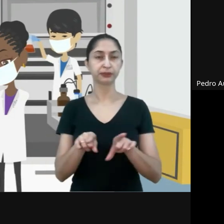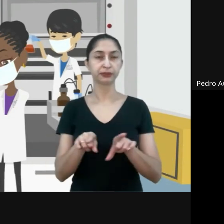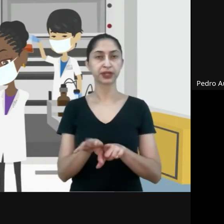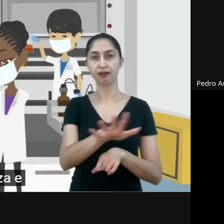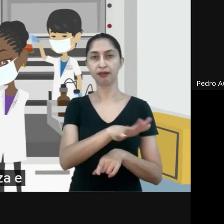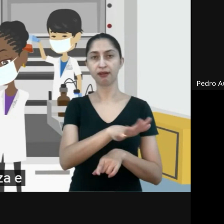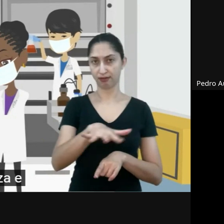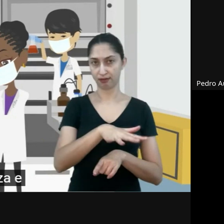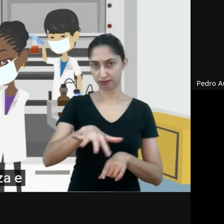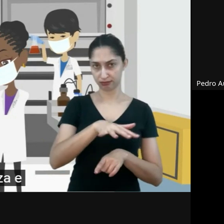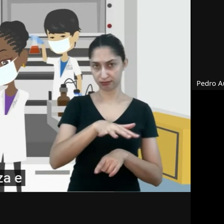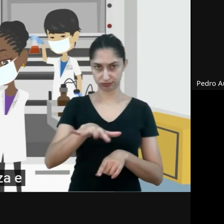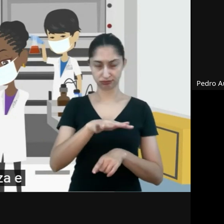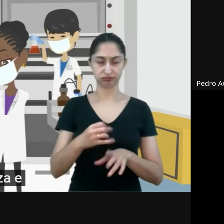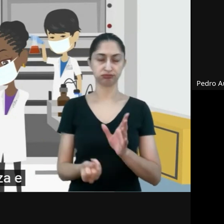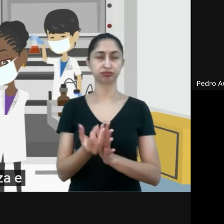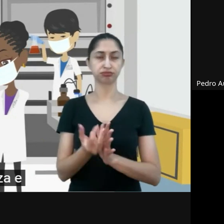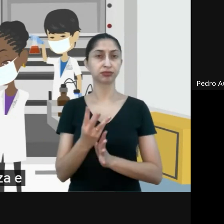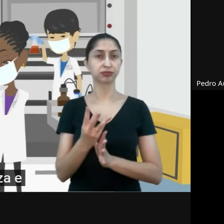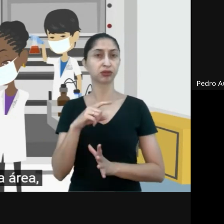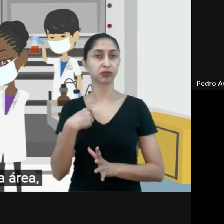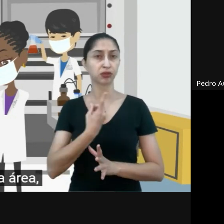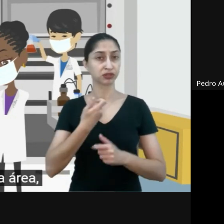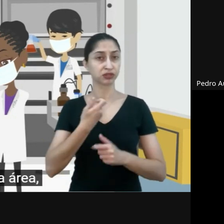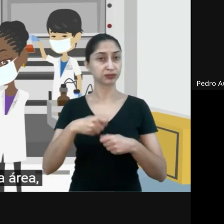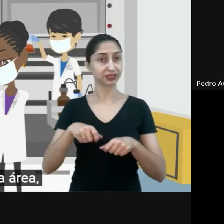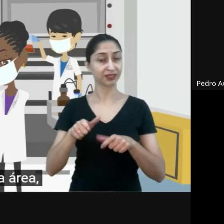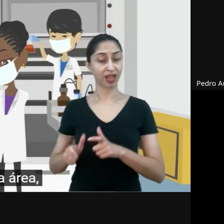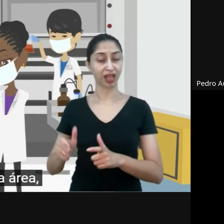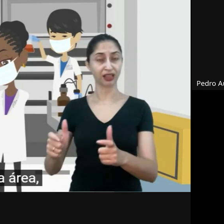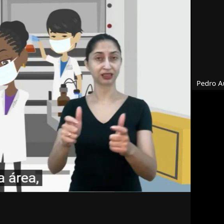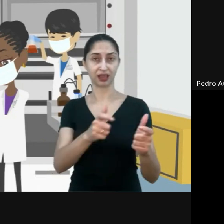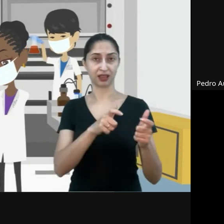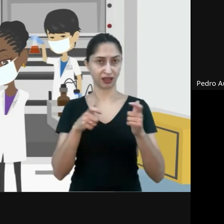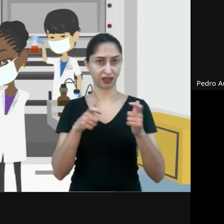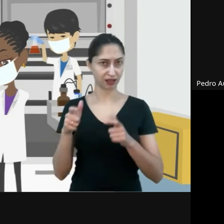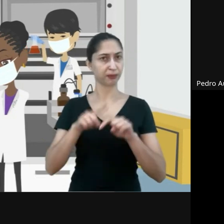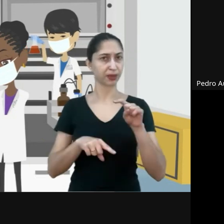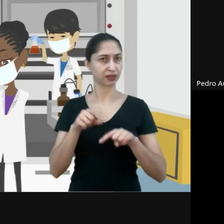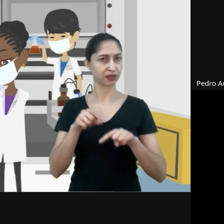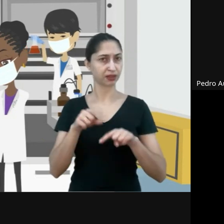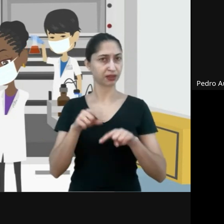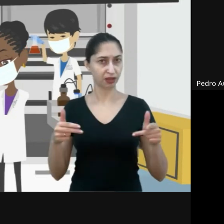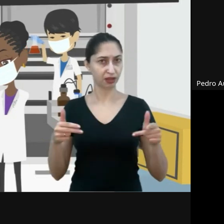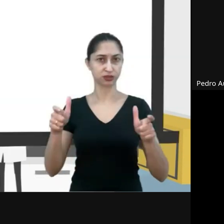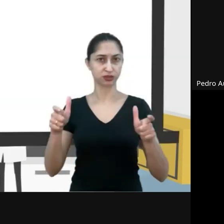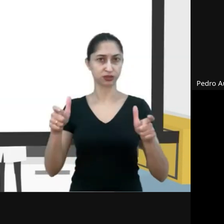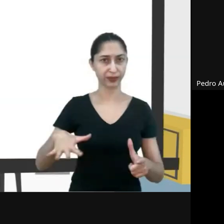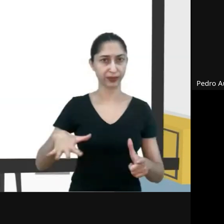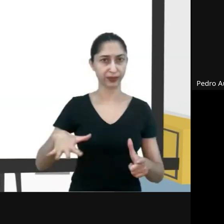produção, cumprindo o programa de limpeza e manutenção estabelecido para cada área, equipamento e superfície.